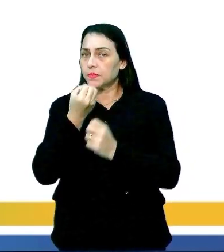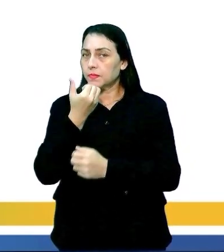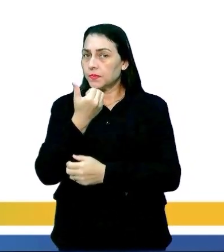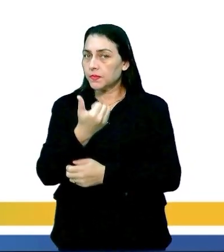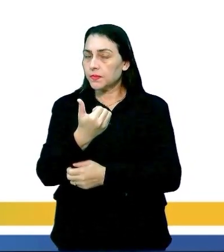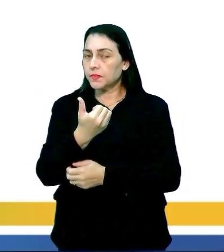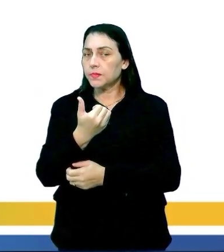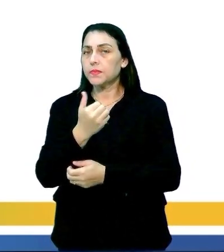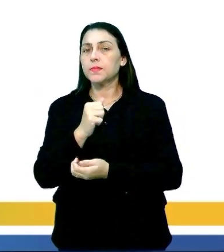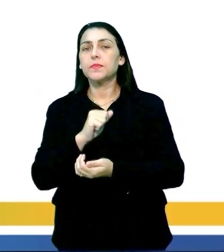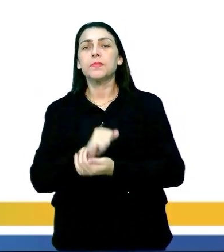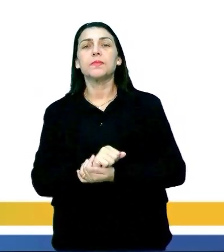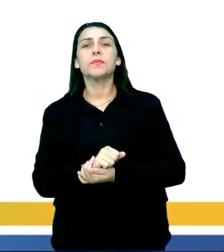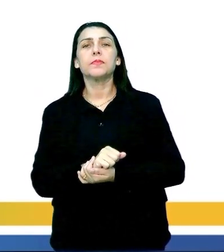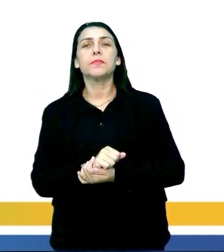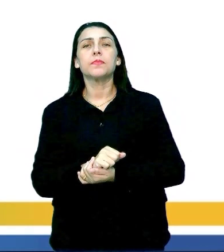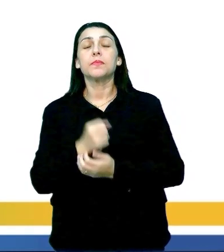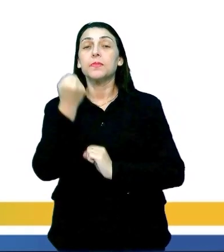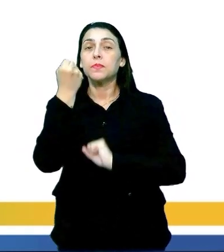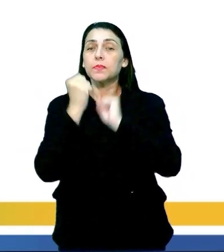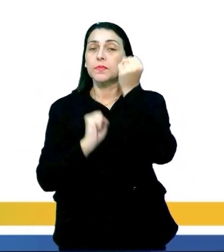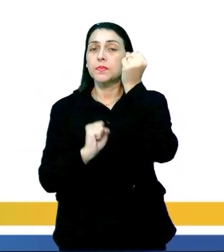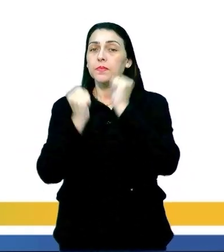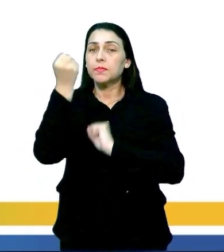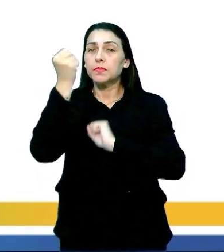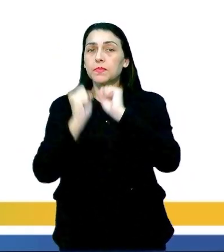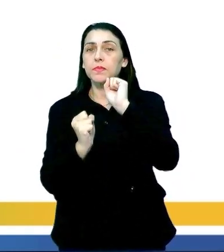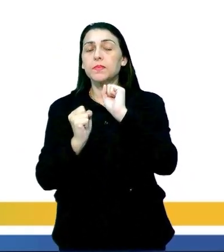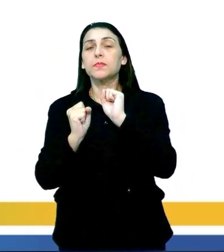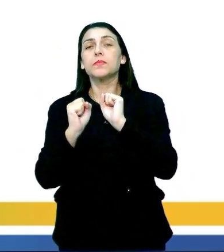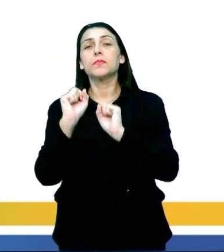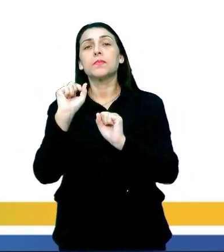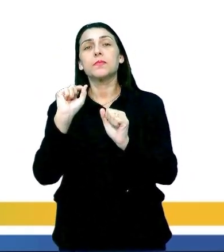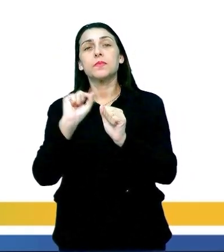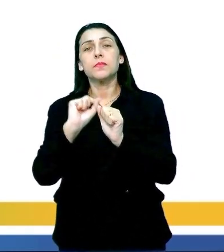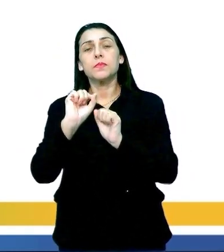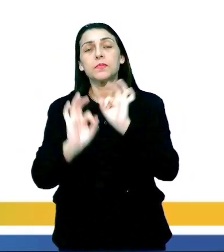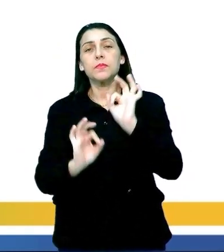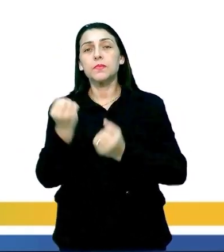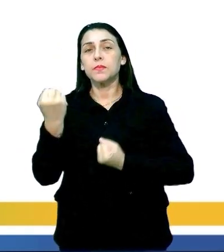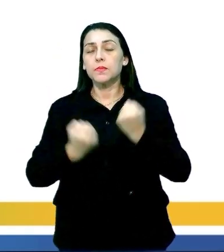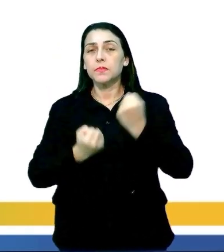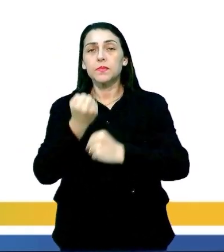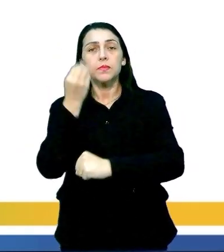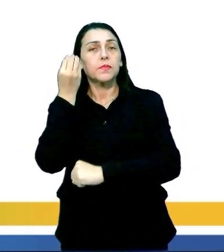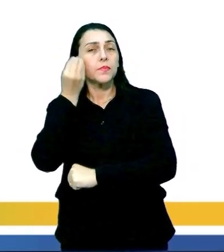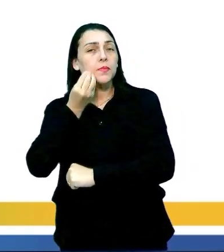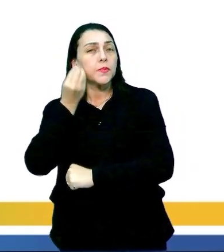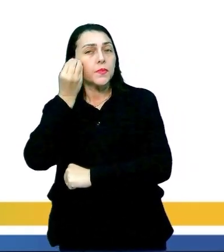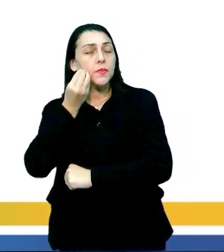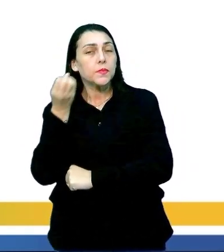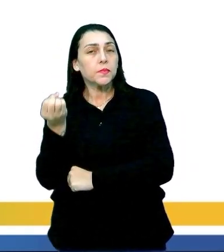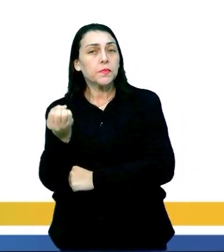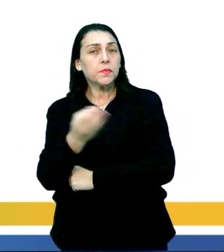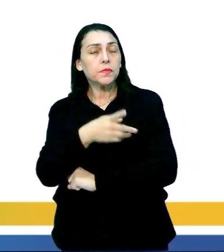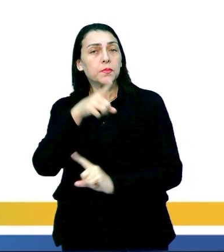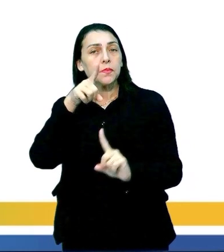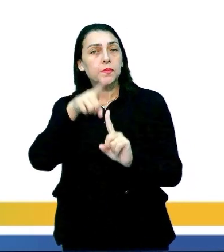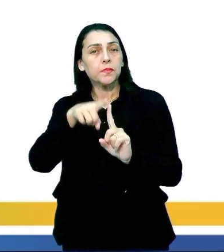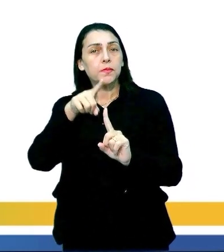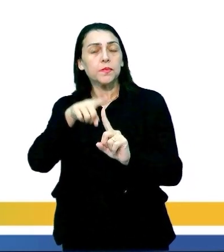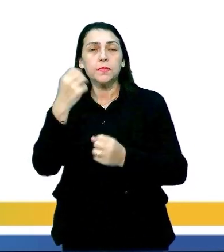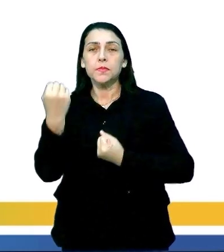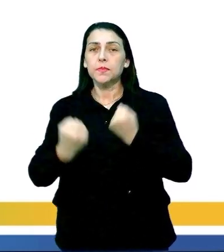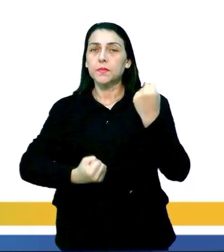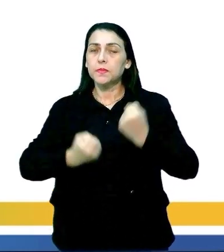bem? Então vamos lá. Uma indústria automobilística está testando um novo modelo de